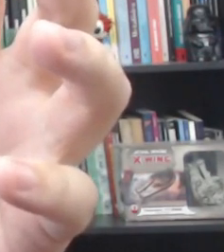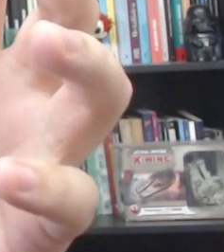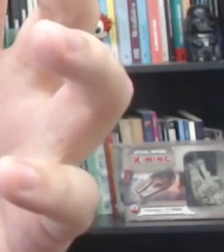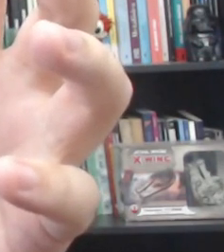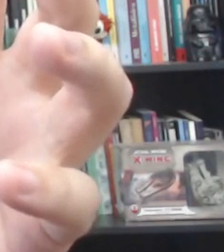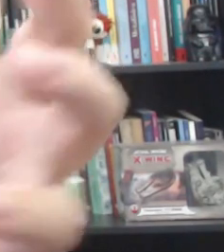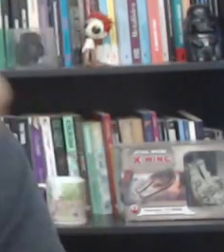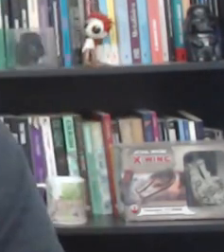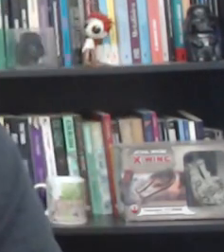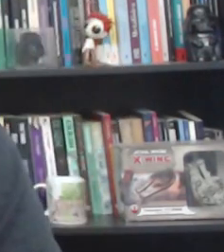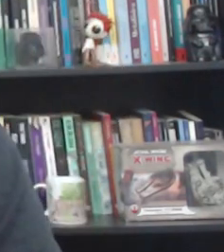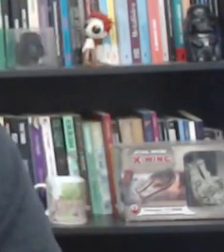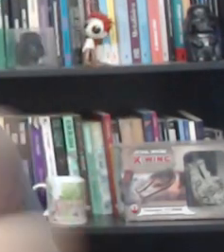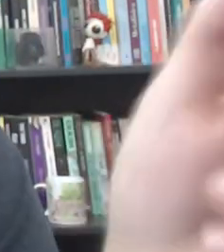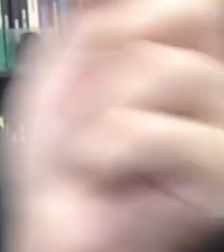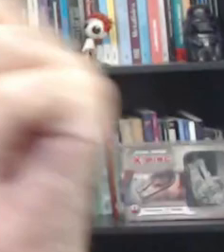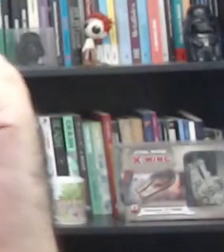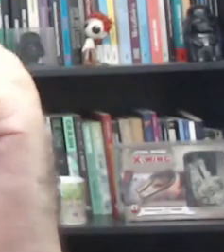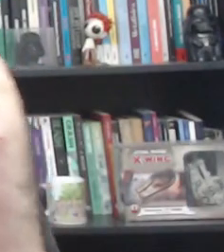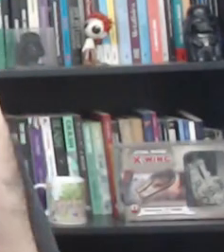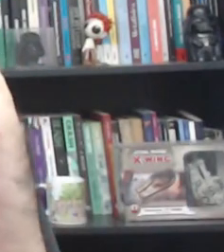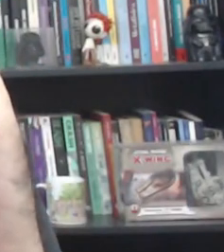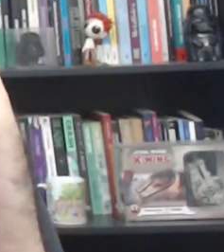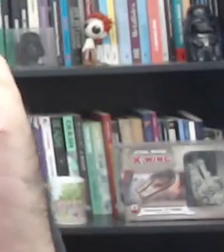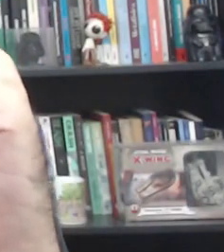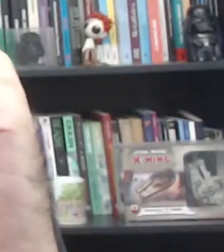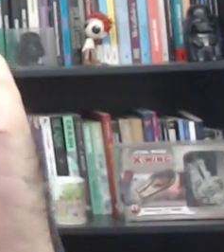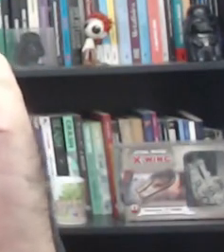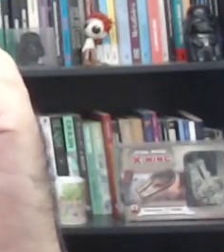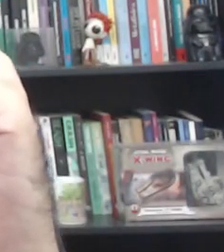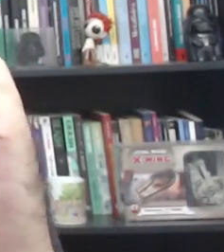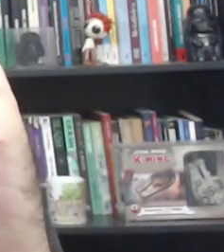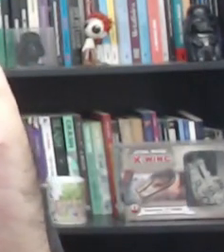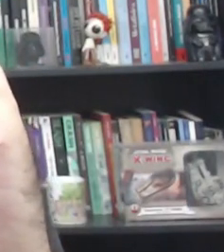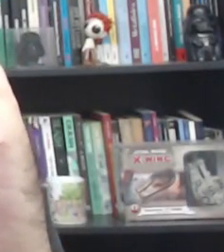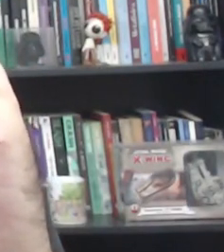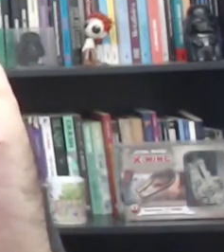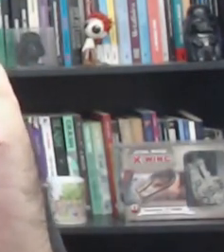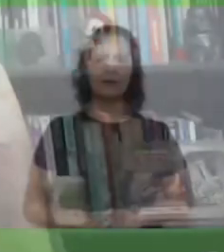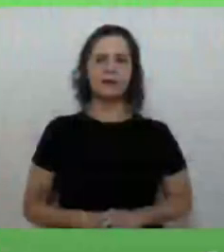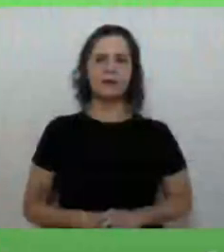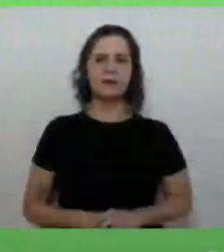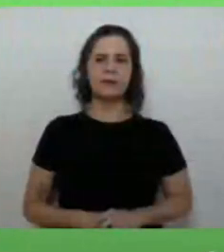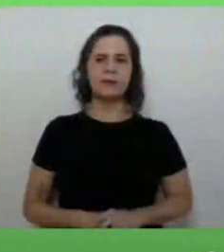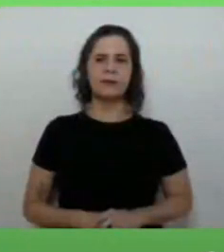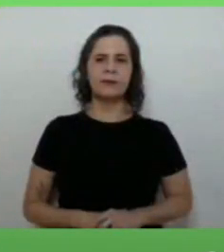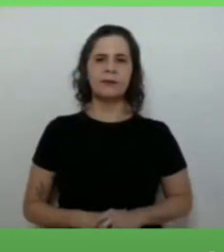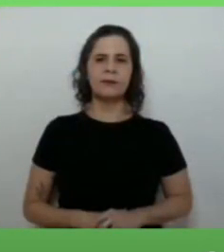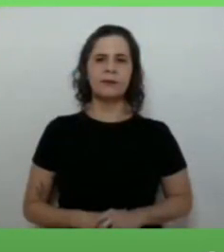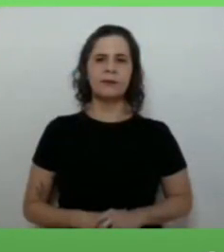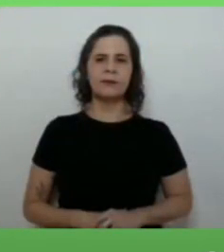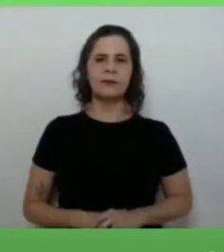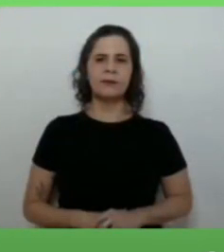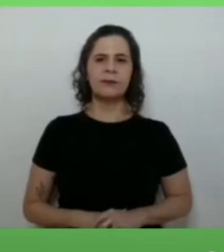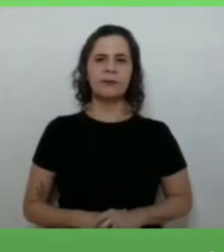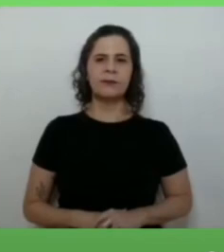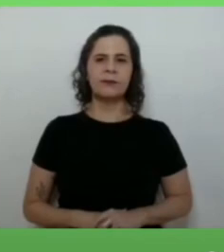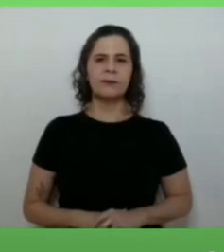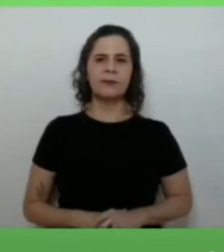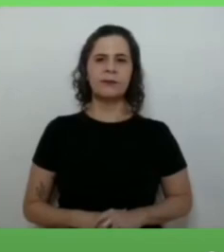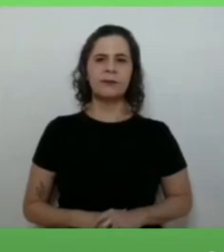públicos também e nas nossas percepções em cima das reportagens jornalísticas então eu mostro um recorte